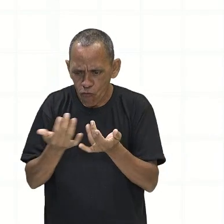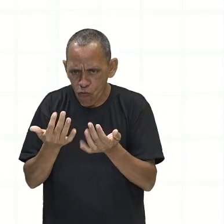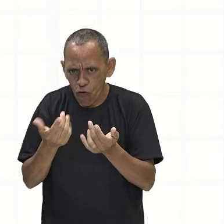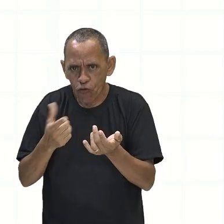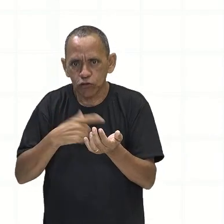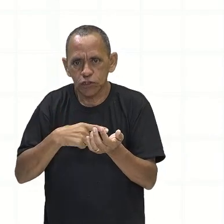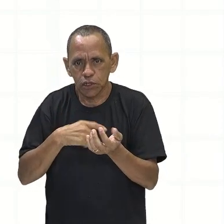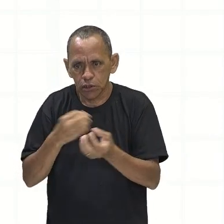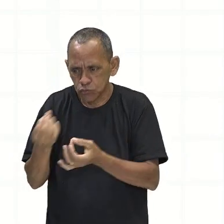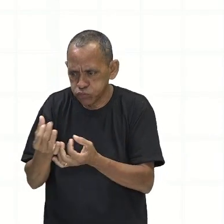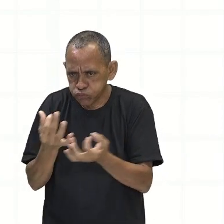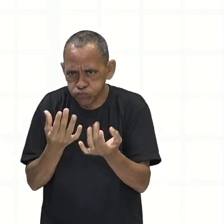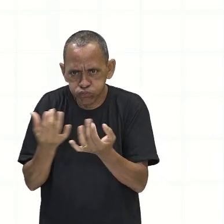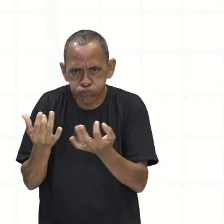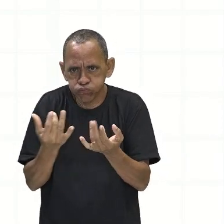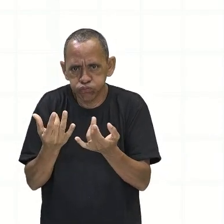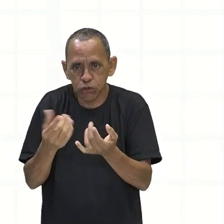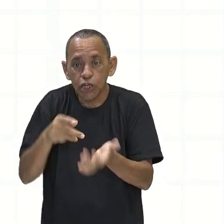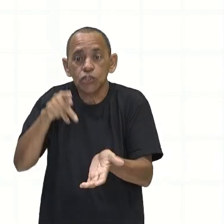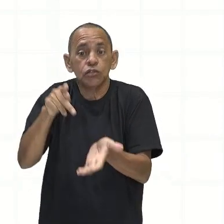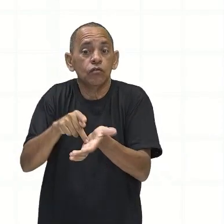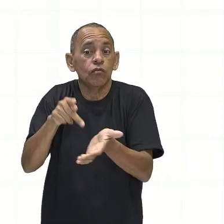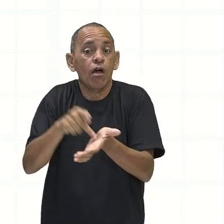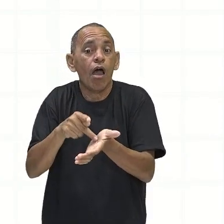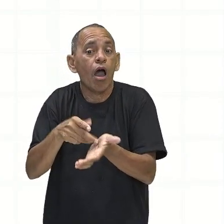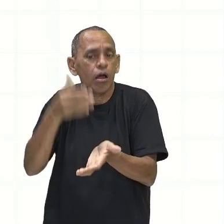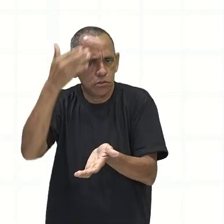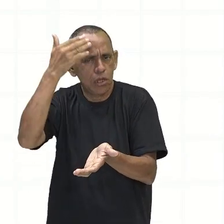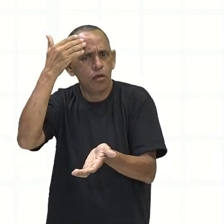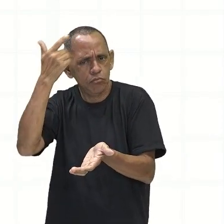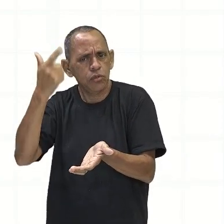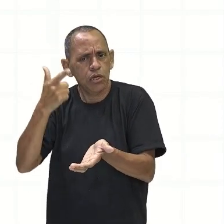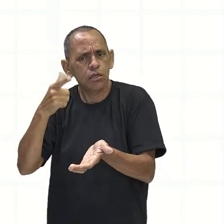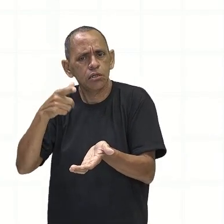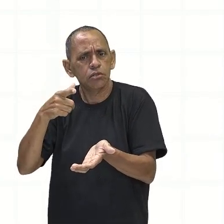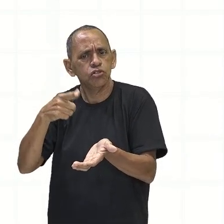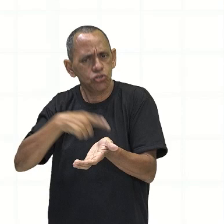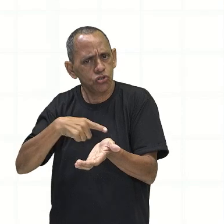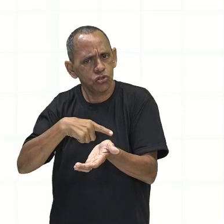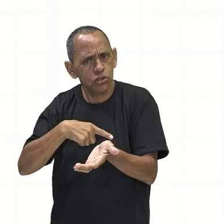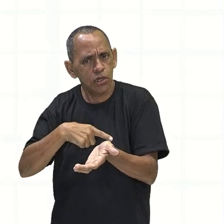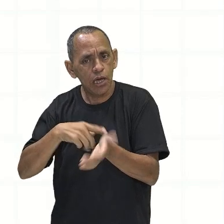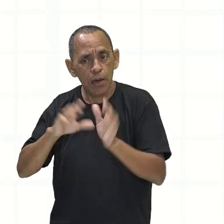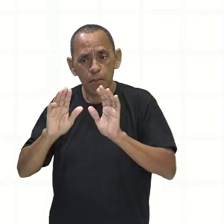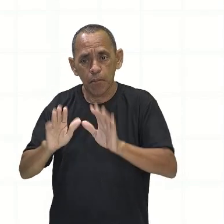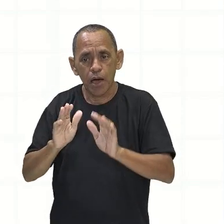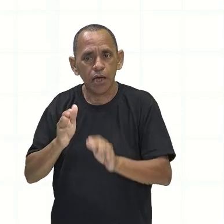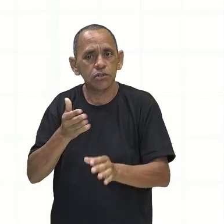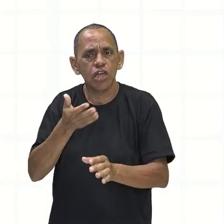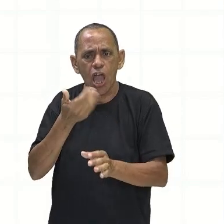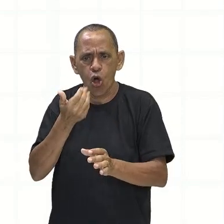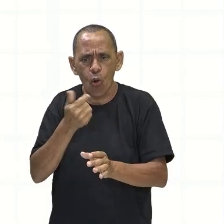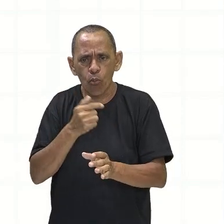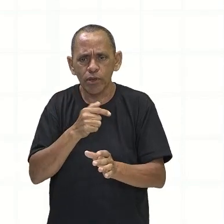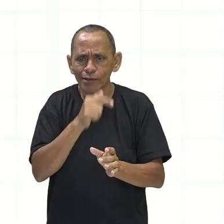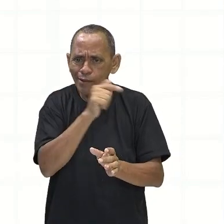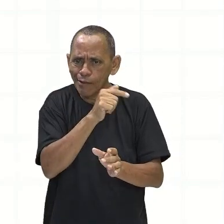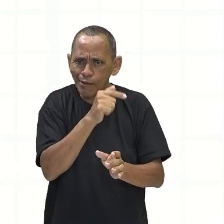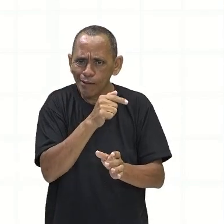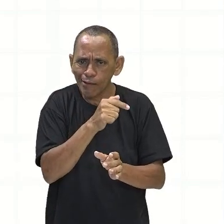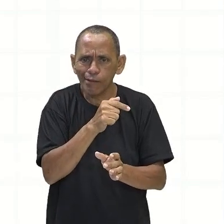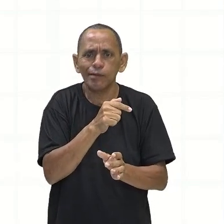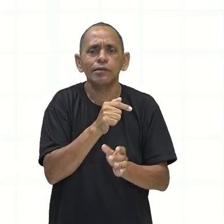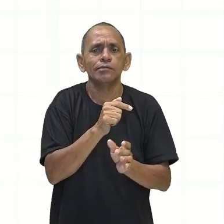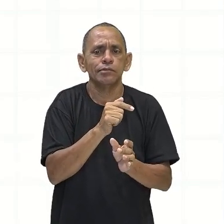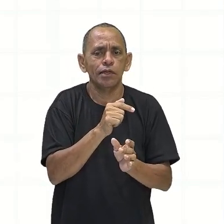verdade, eles sabiam apenas que existia fogo, mas comiam alimentos crus, pois o fogo estava em poder dos urubus.